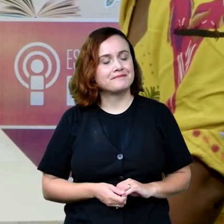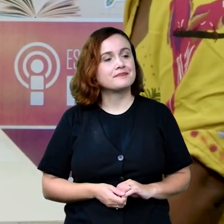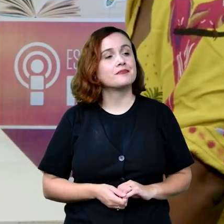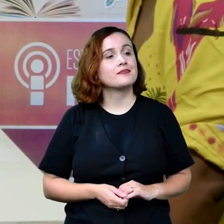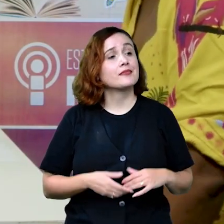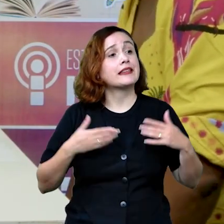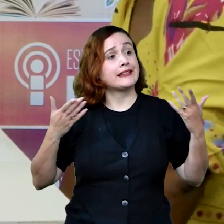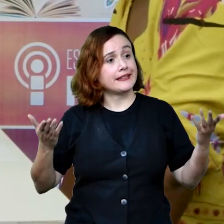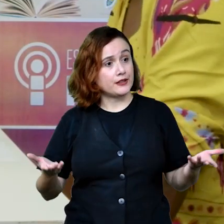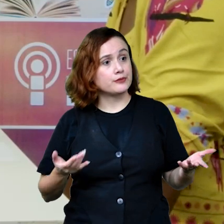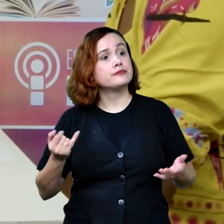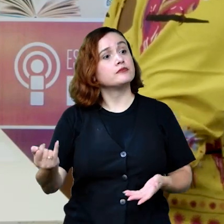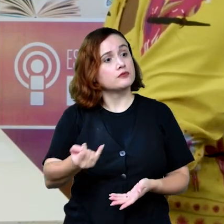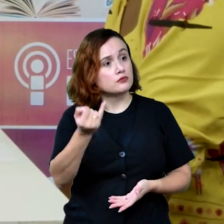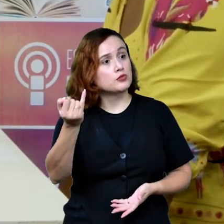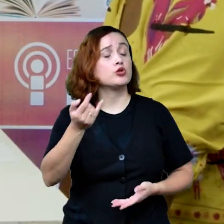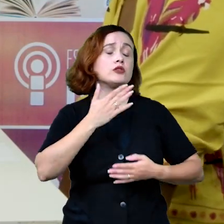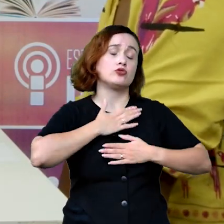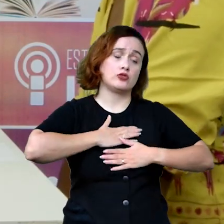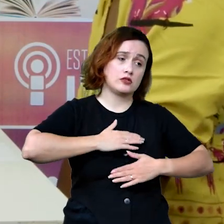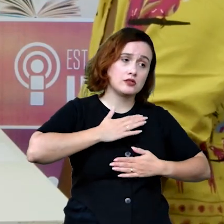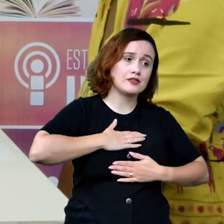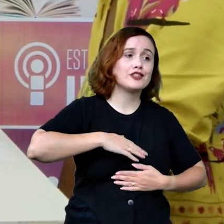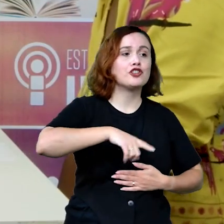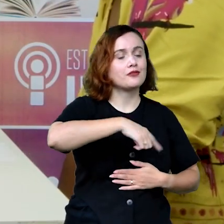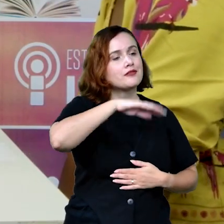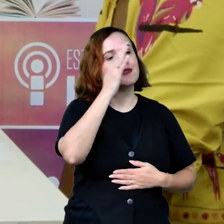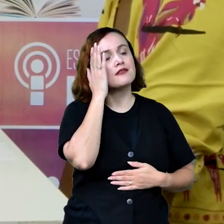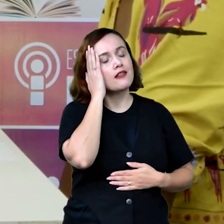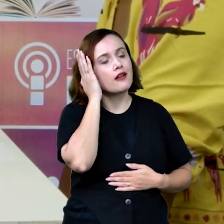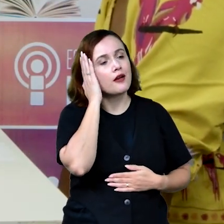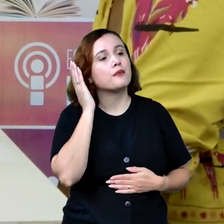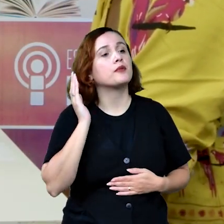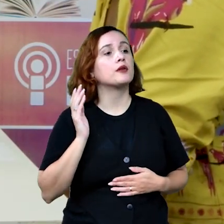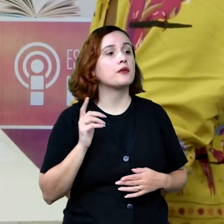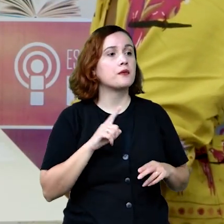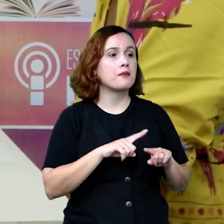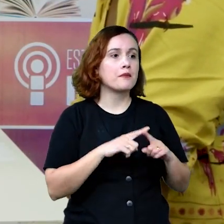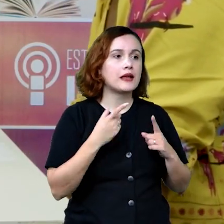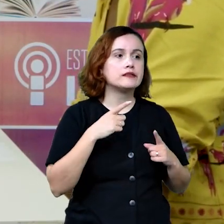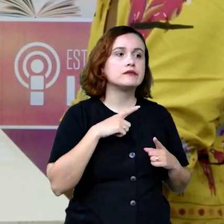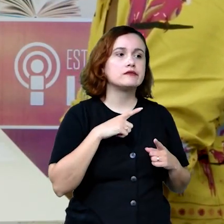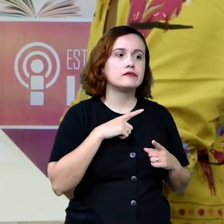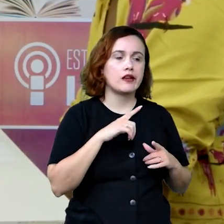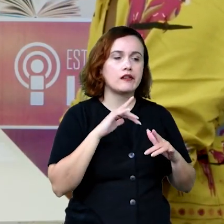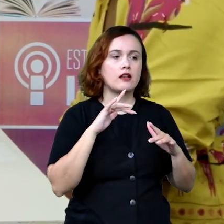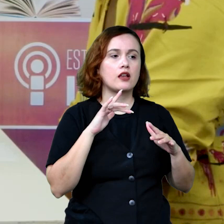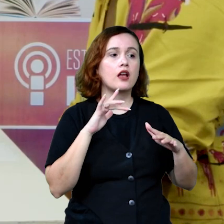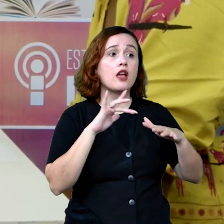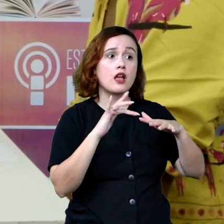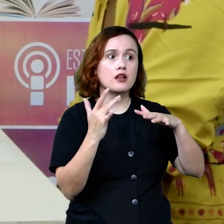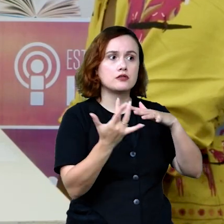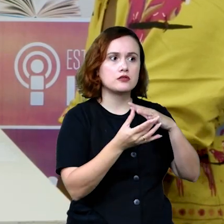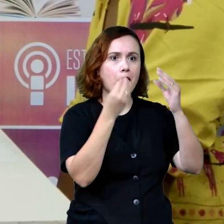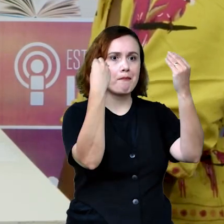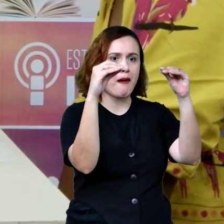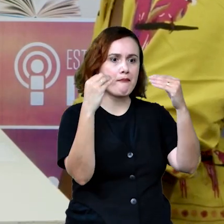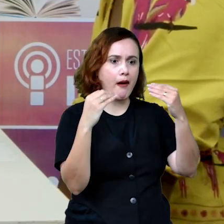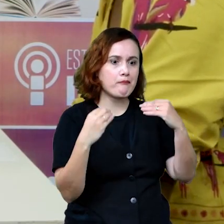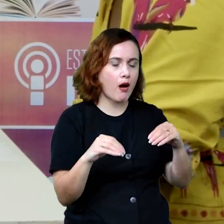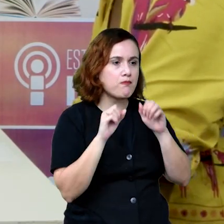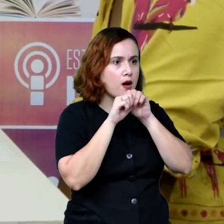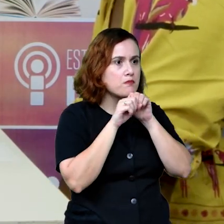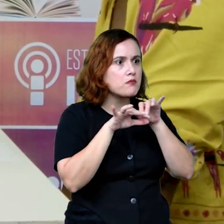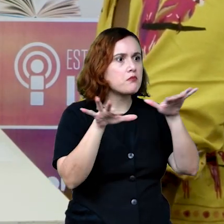Tá. Então, é importante o descanso, a gente sabe. Mas existe uma onda nas redes sociais